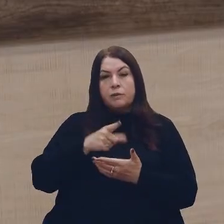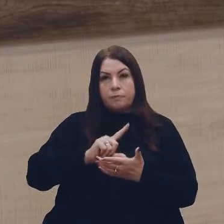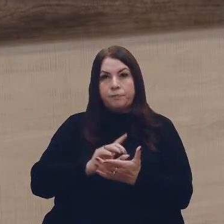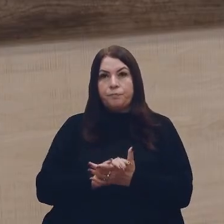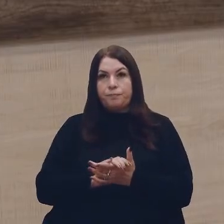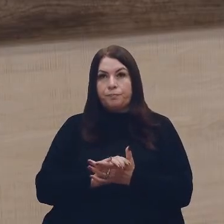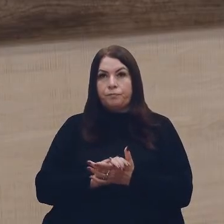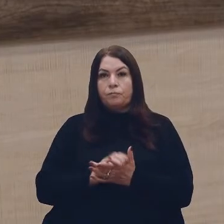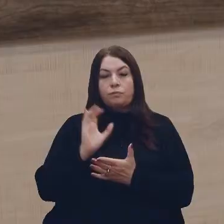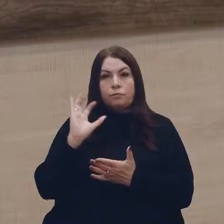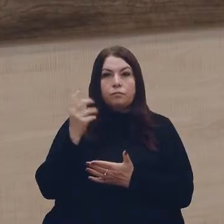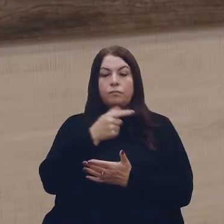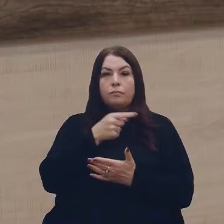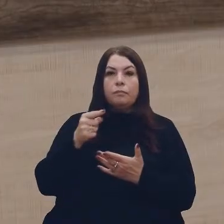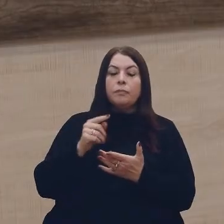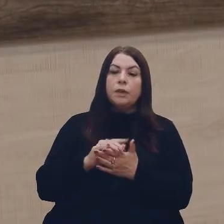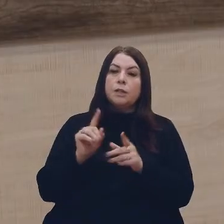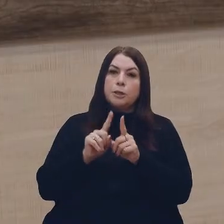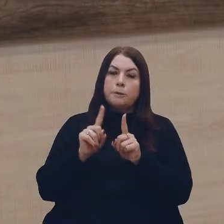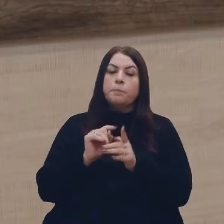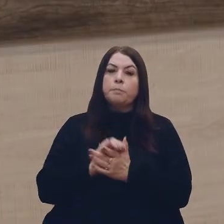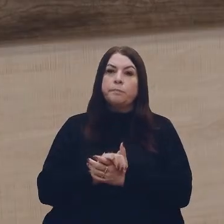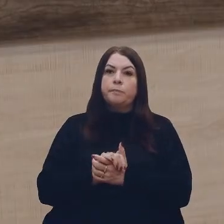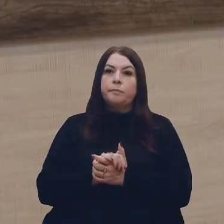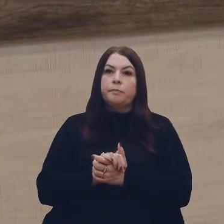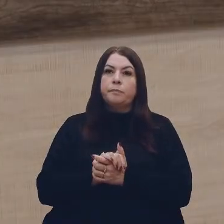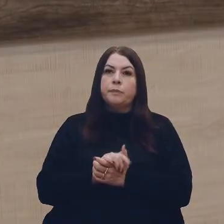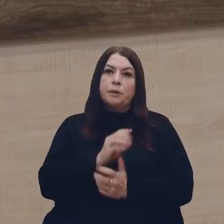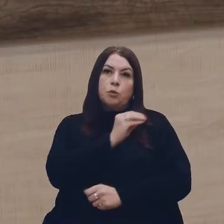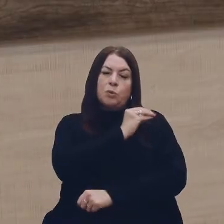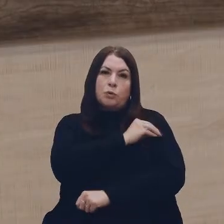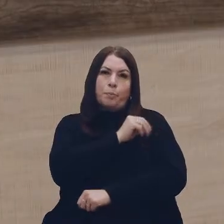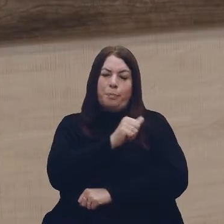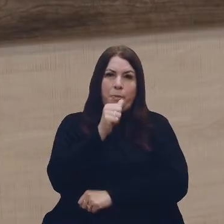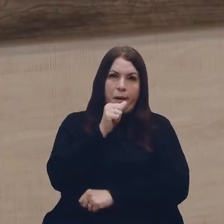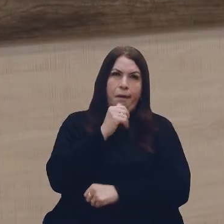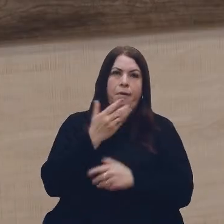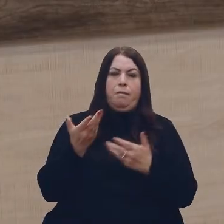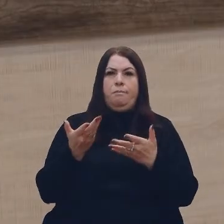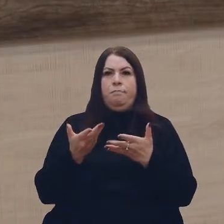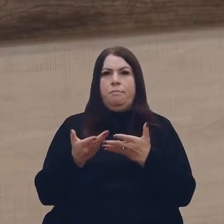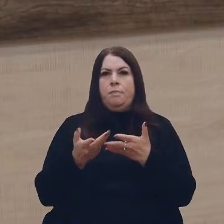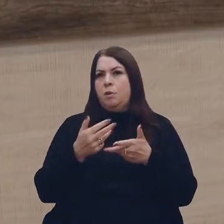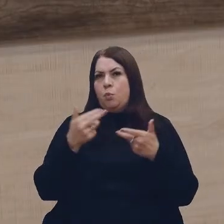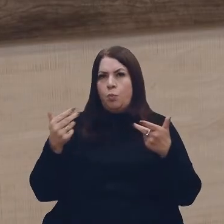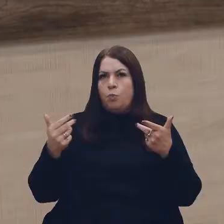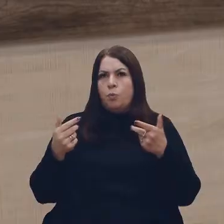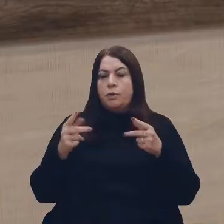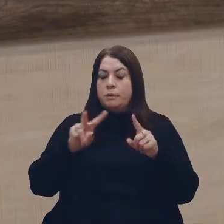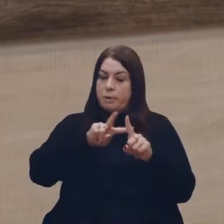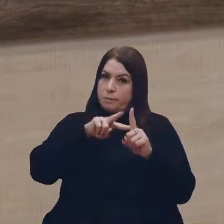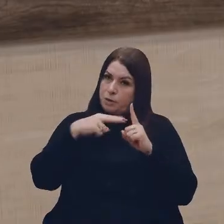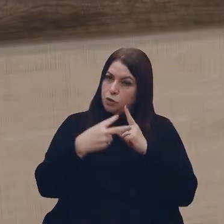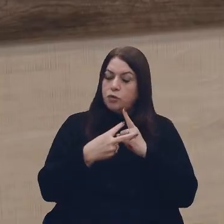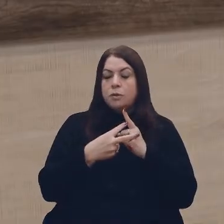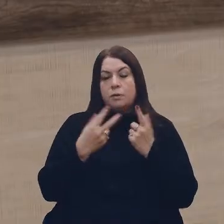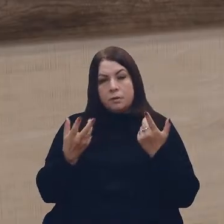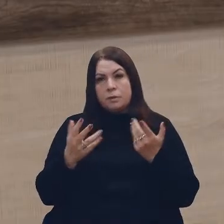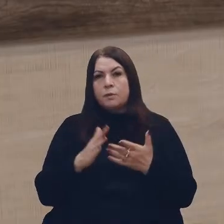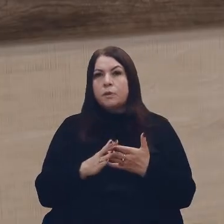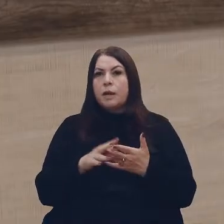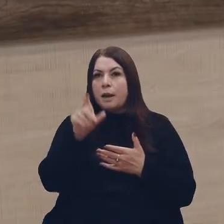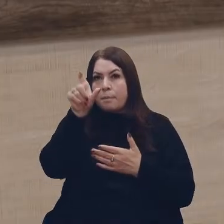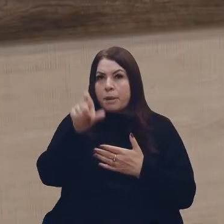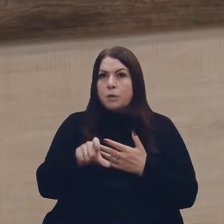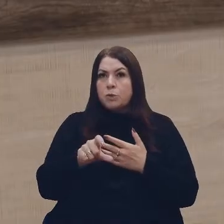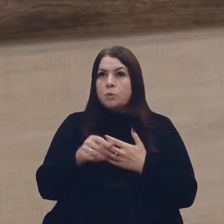aqui. Acontece em casos também de alcoólatras, que é outra perspectiva, mas enfim. O